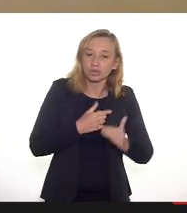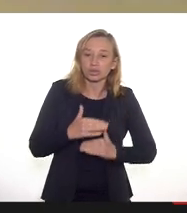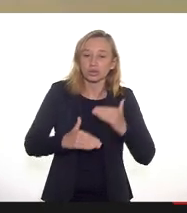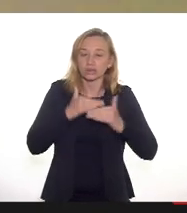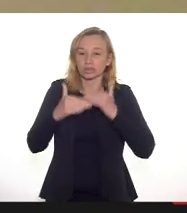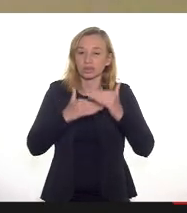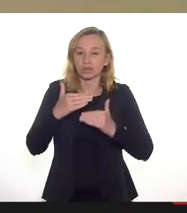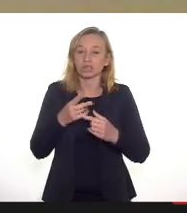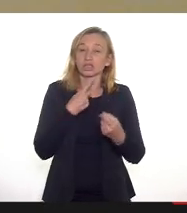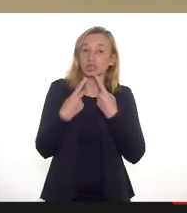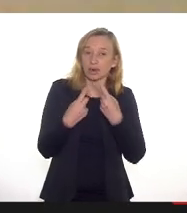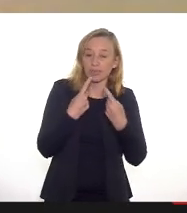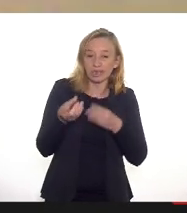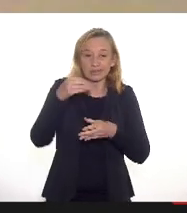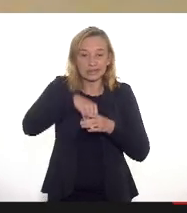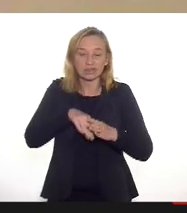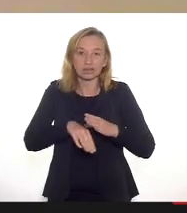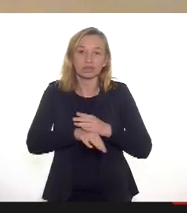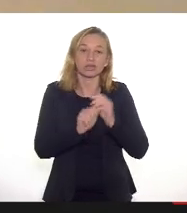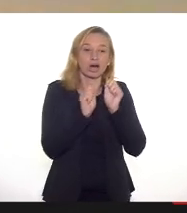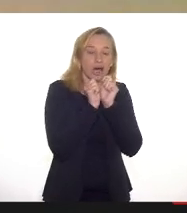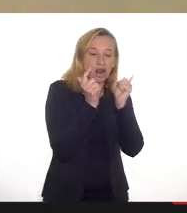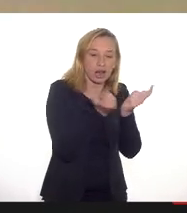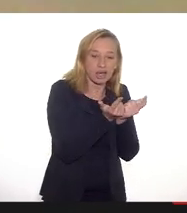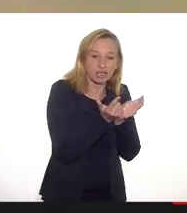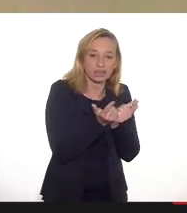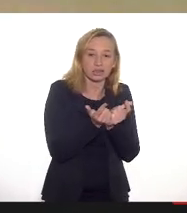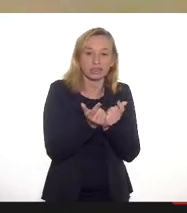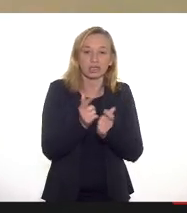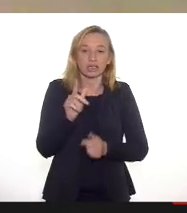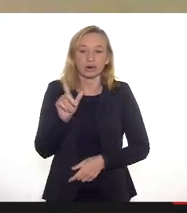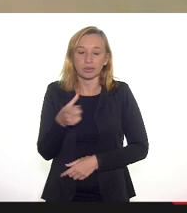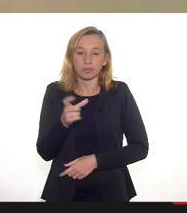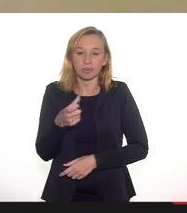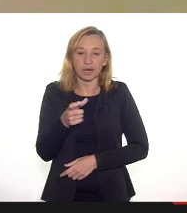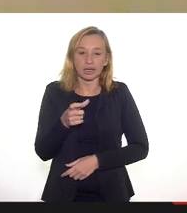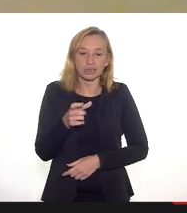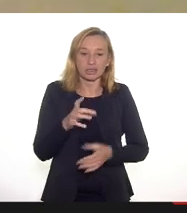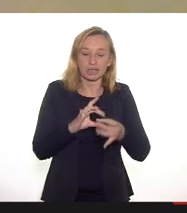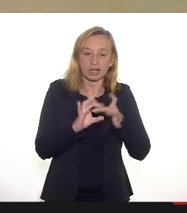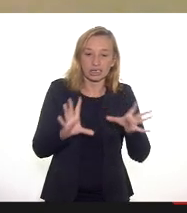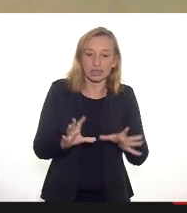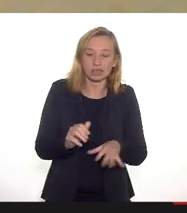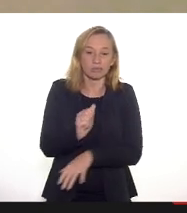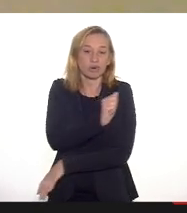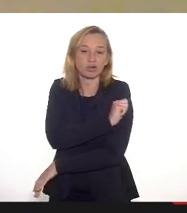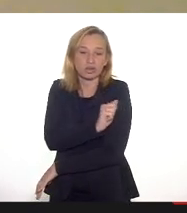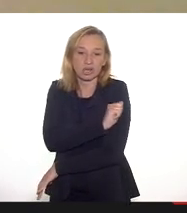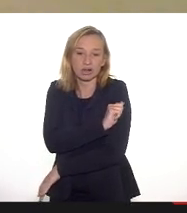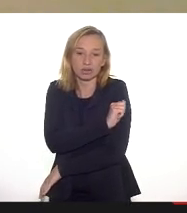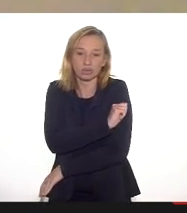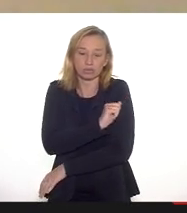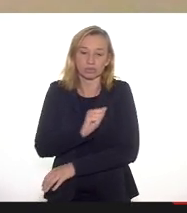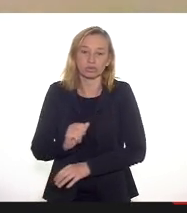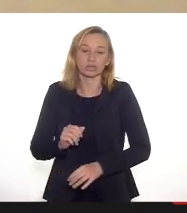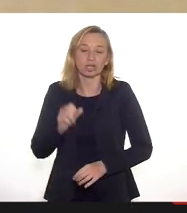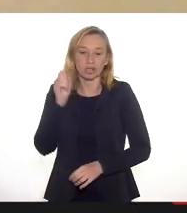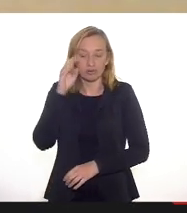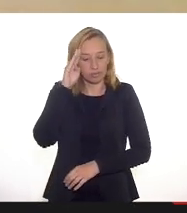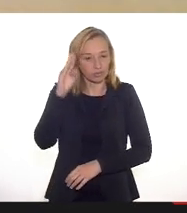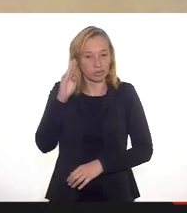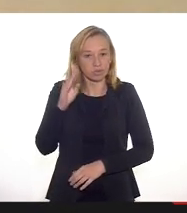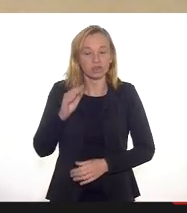novamente com esse debate dentro da LERJ, para a questão do passe livre para os alunos do subsequente, que é fundamental para manter esses